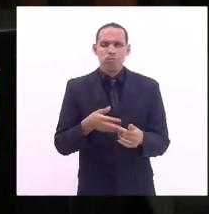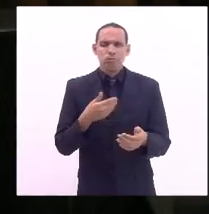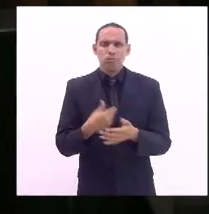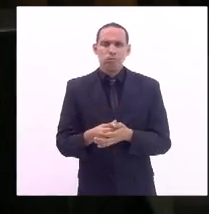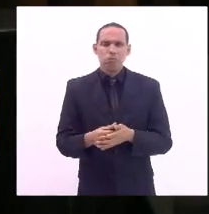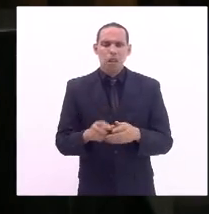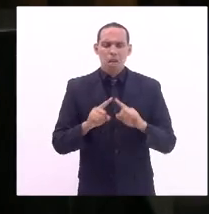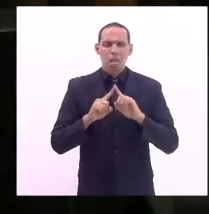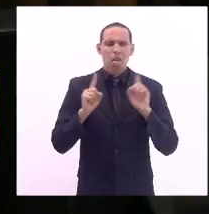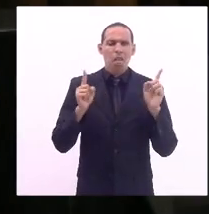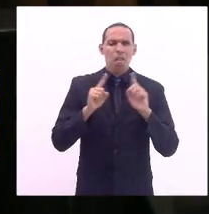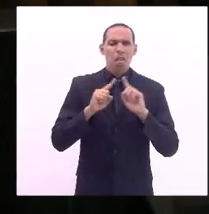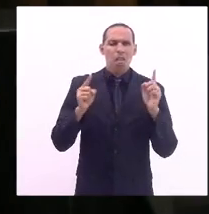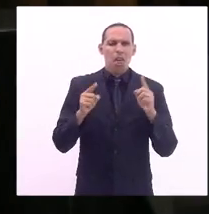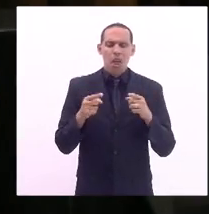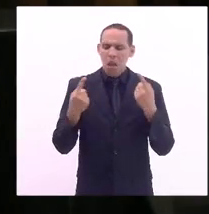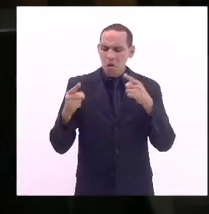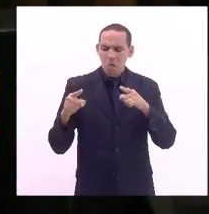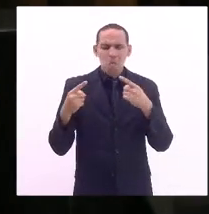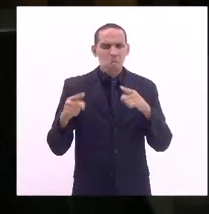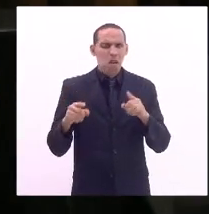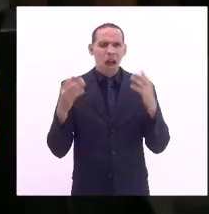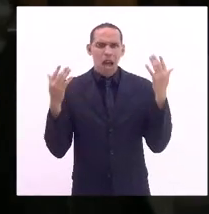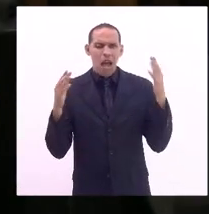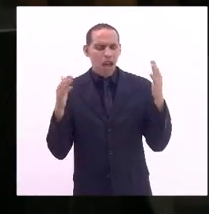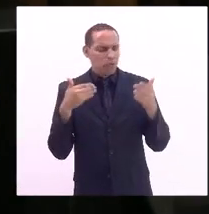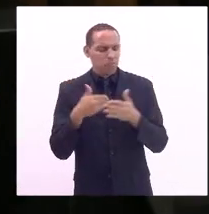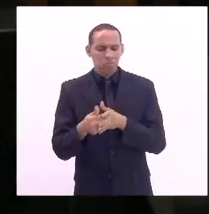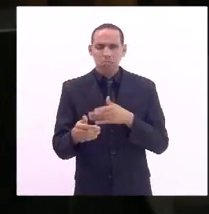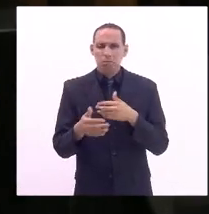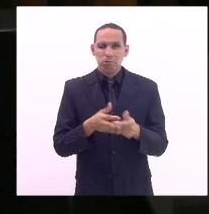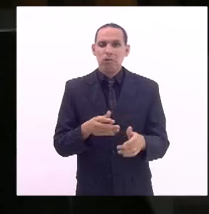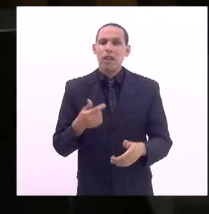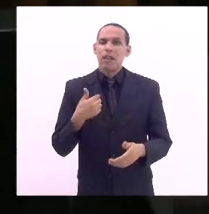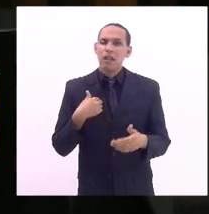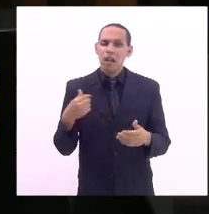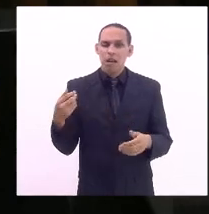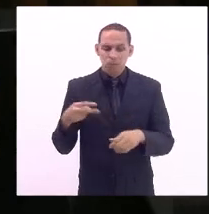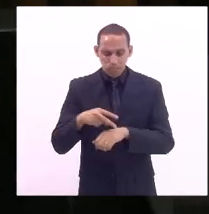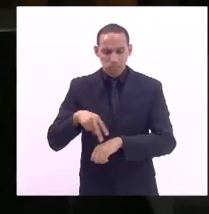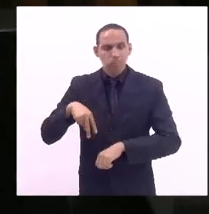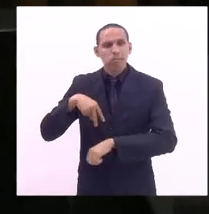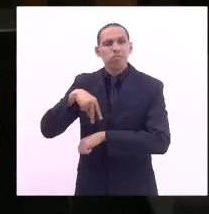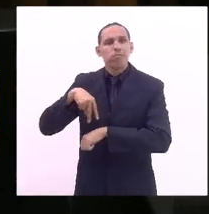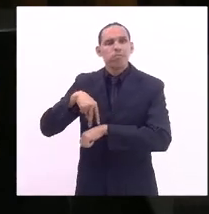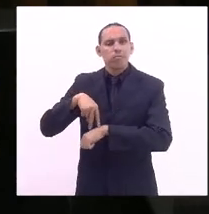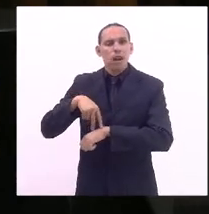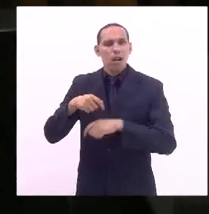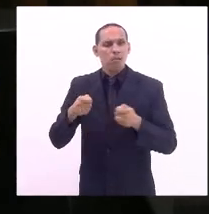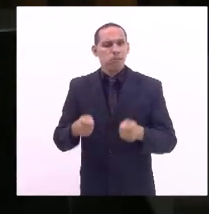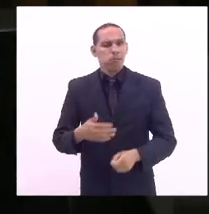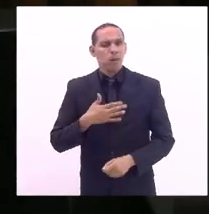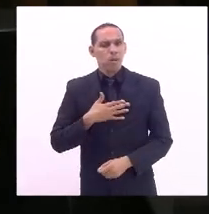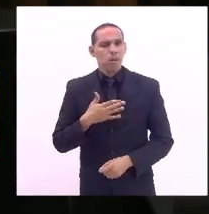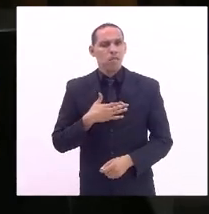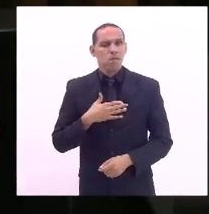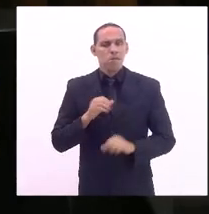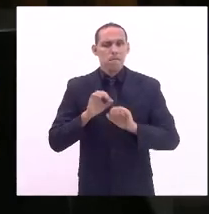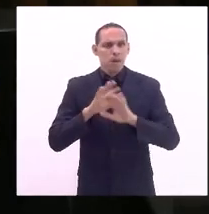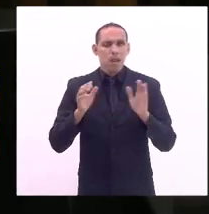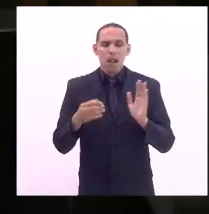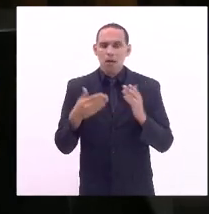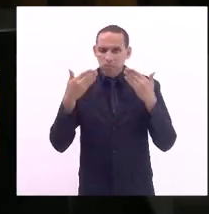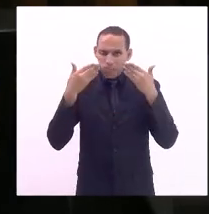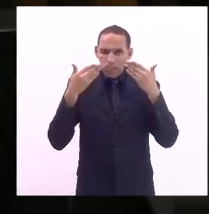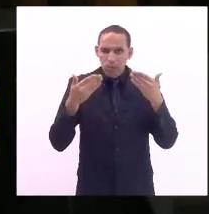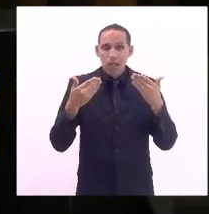vaias ou de aplausos, senhora presidente. Então, assumi aqui claramente a minha posição, fiz emendas